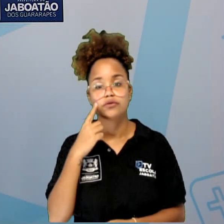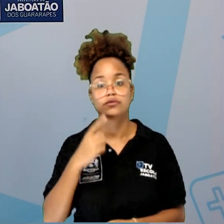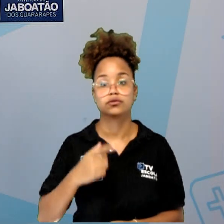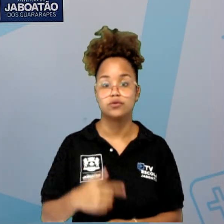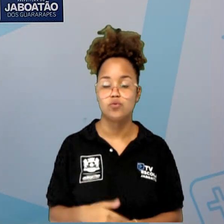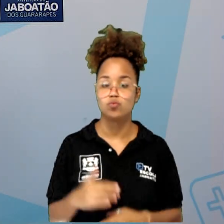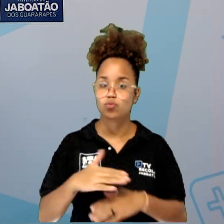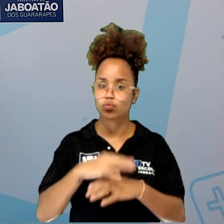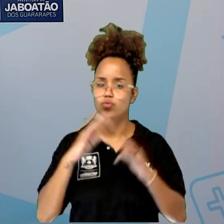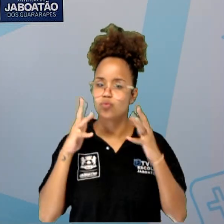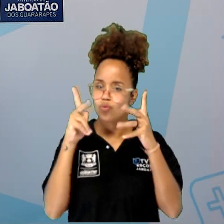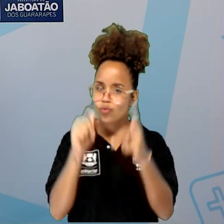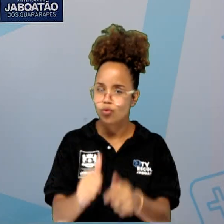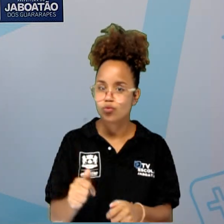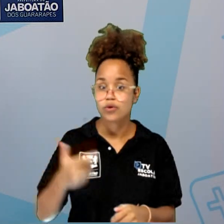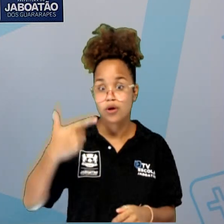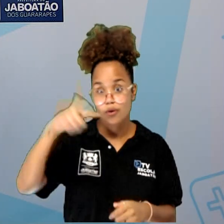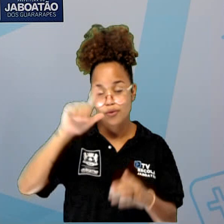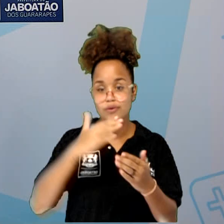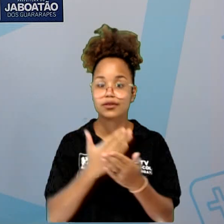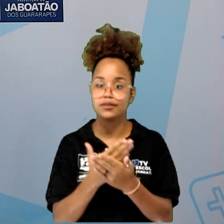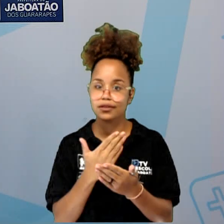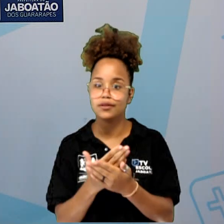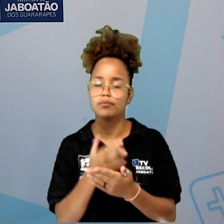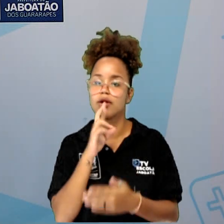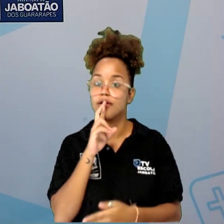e todas na próxima aula para a gente